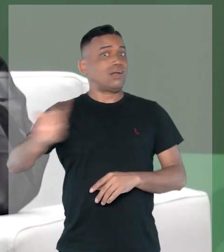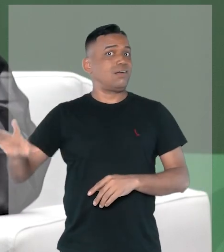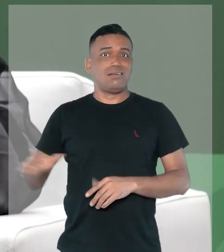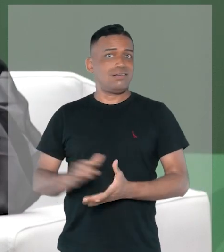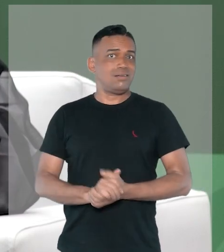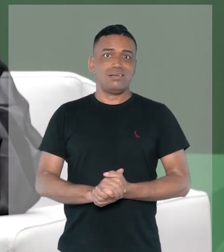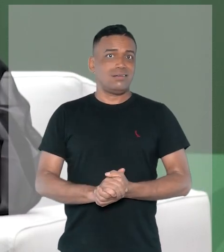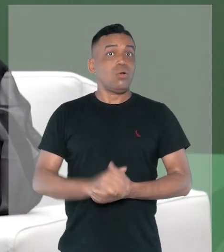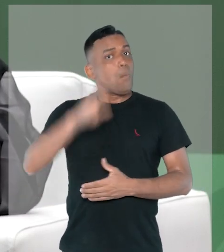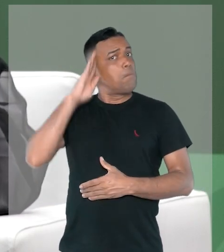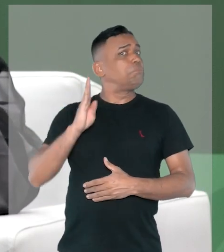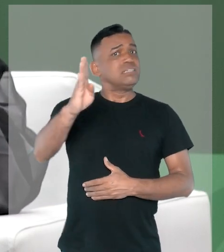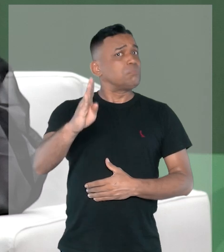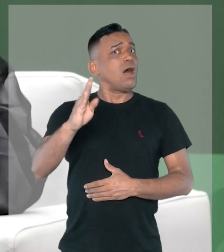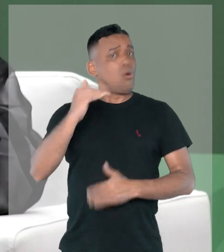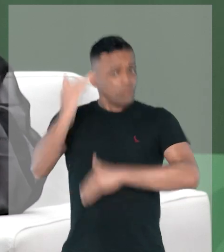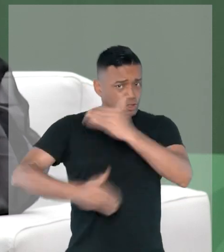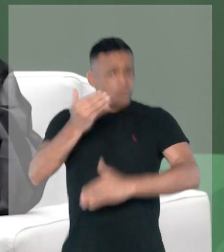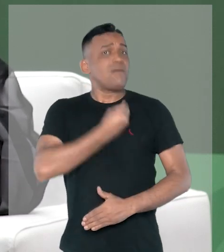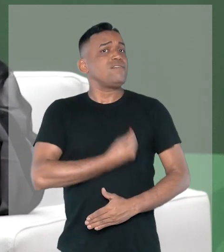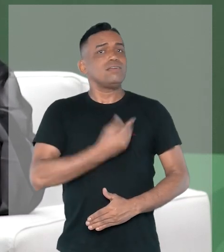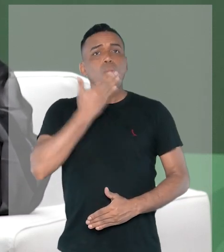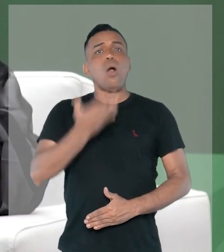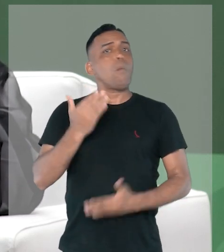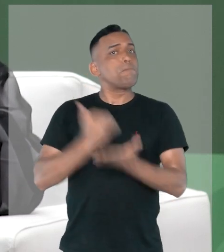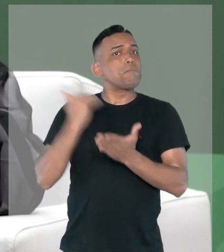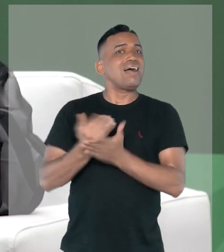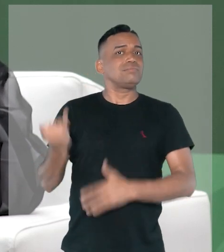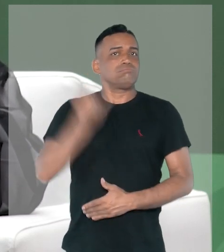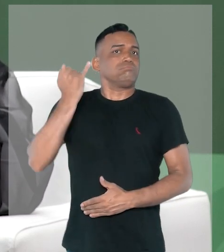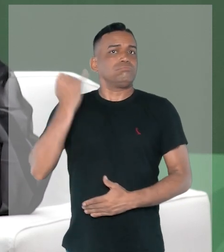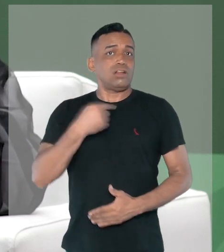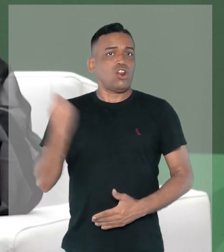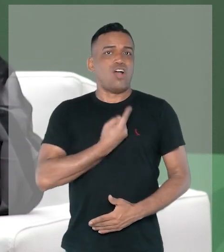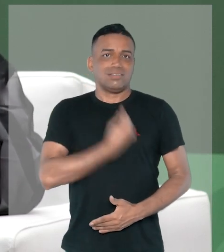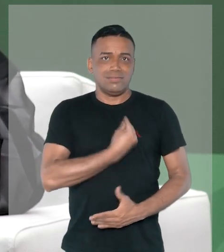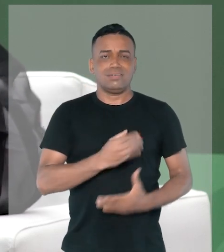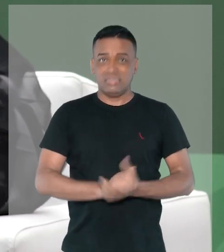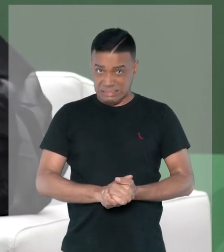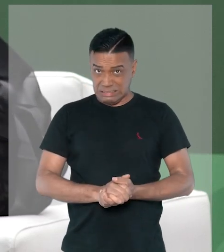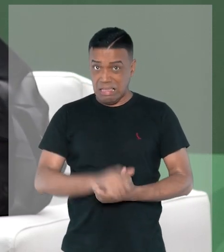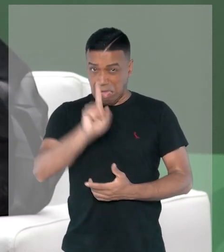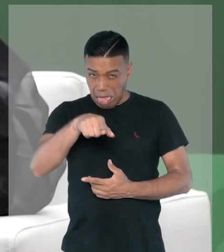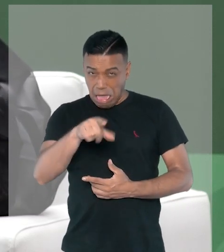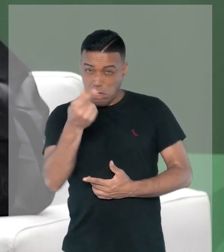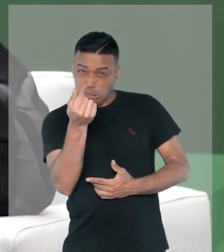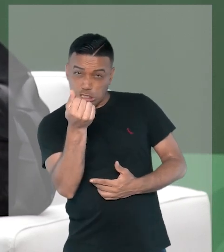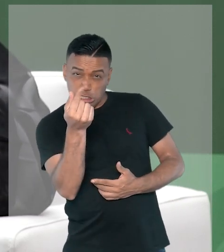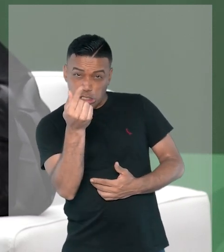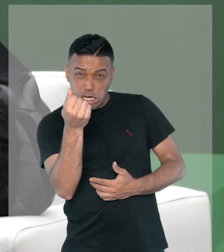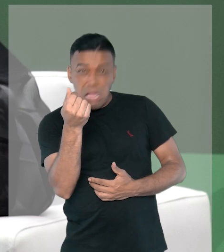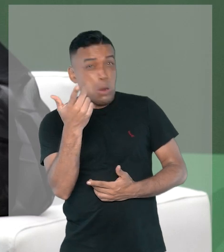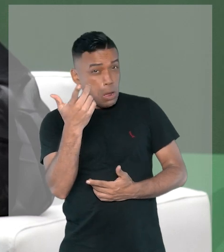os princípios da vida, né? O que é mais importante na nossa existência? Será que o dinheiro, ele